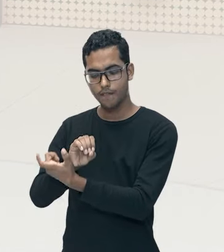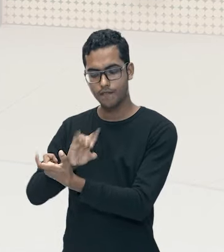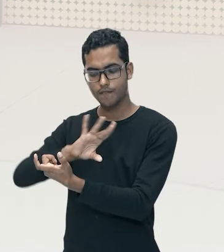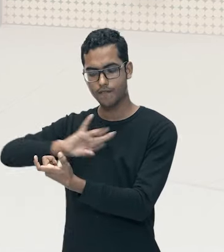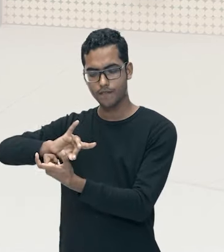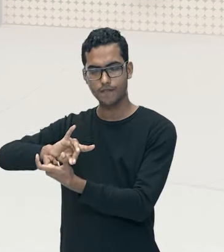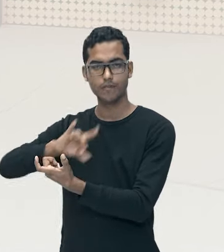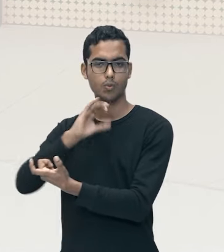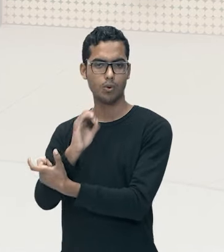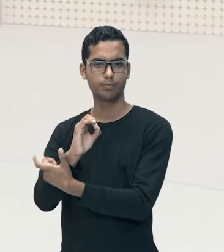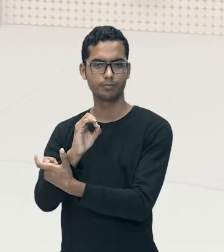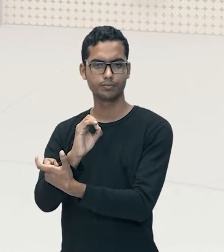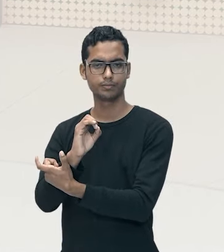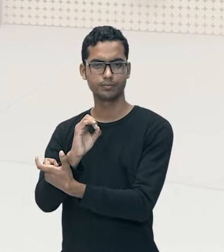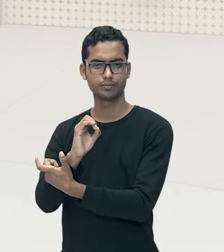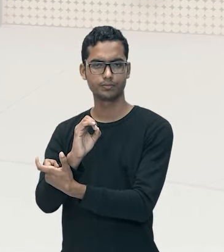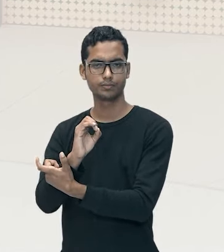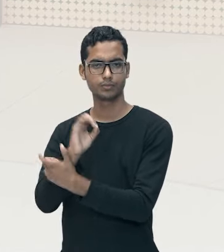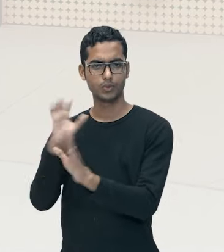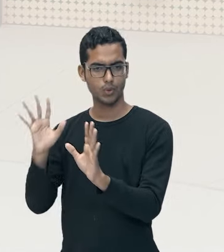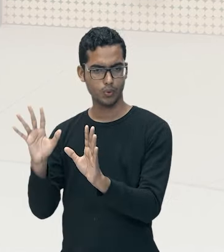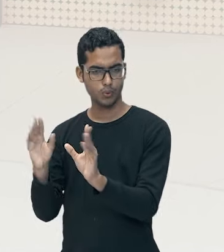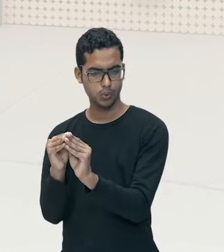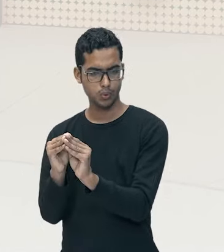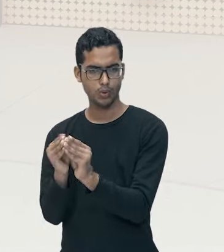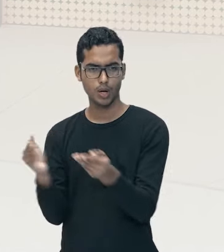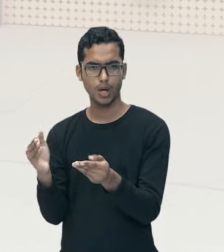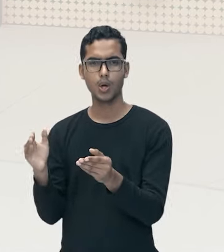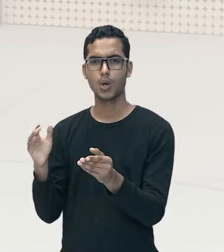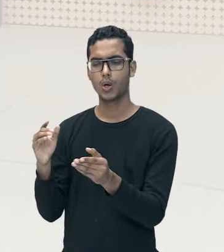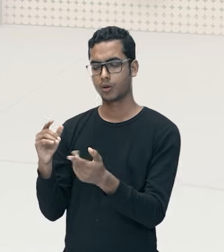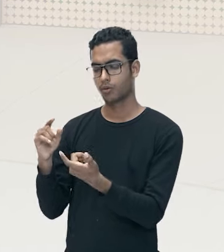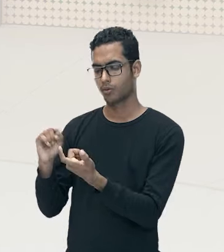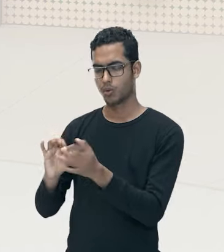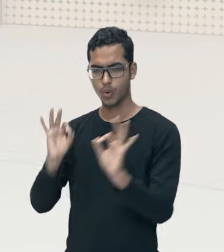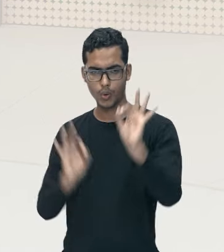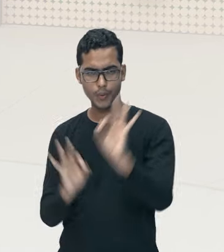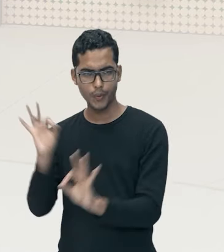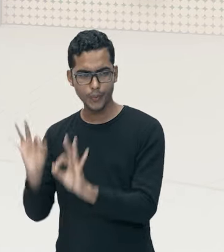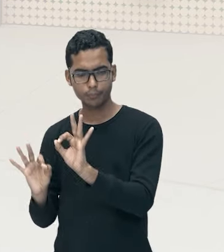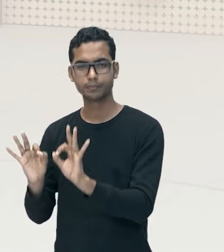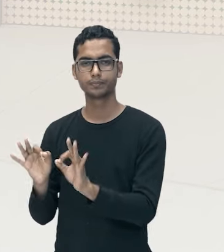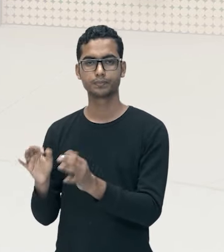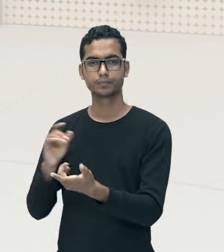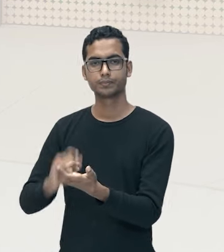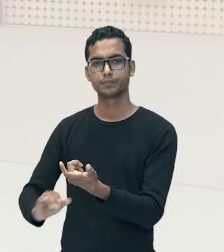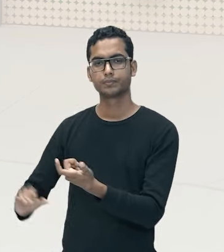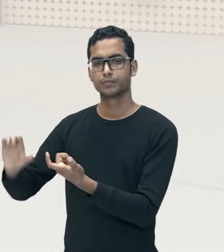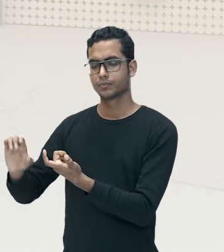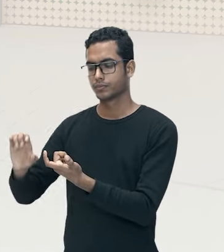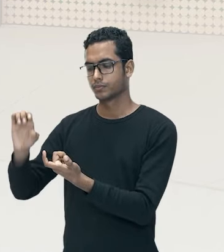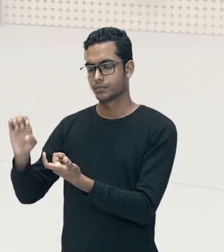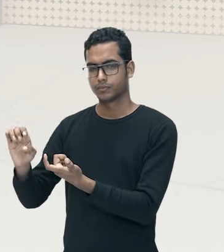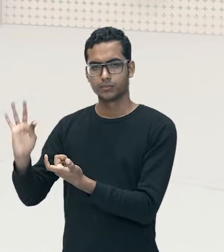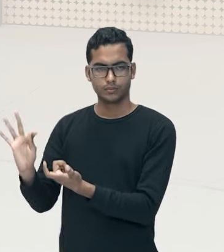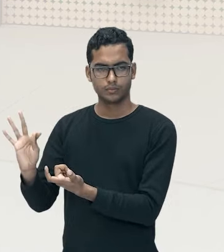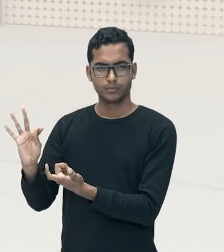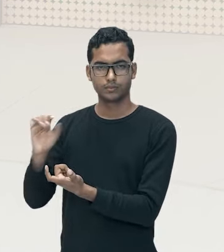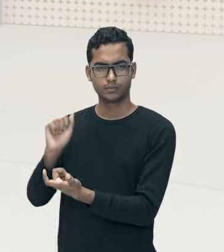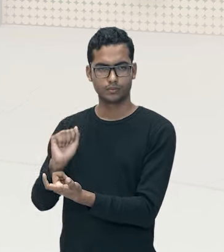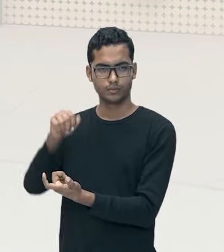pode ser o o agora a gente junta tudo olha só o que que vai dar né éti do prefixo an do